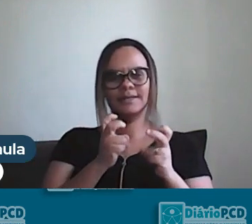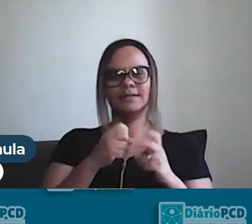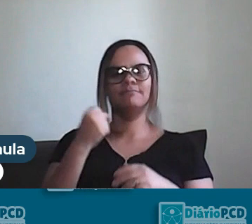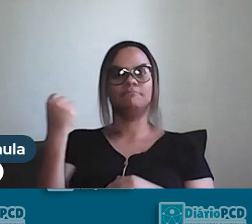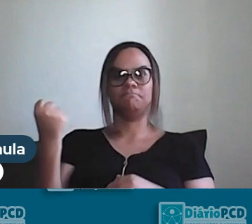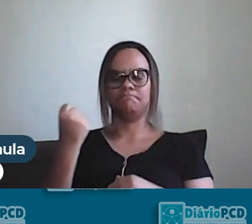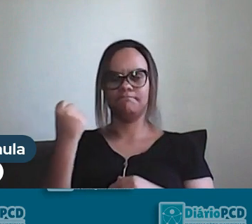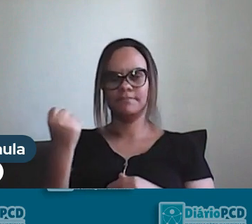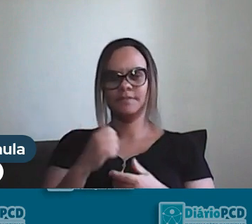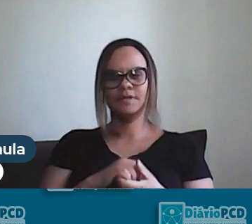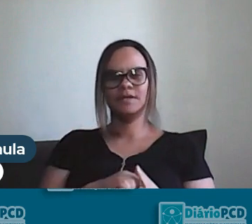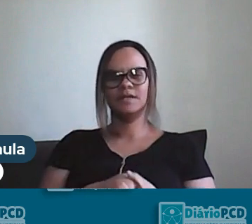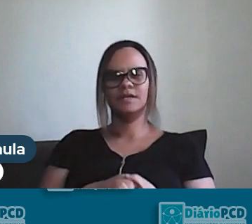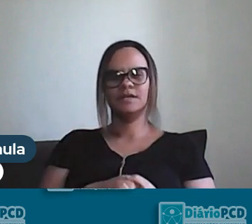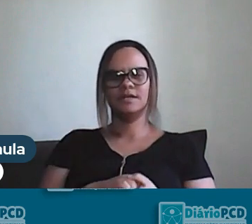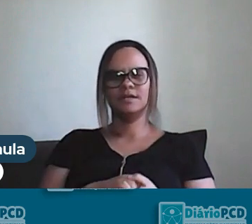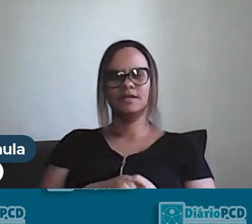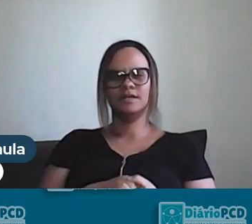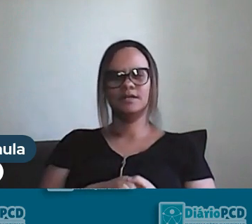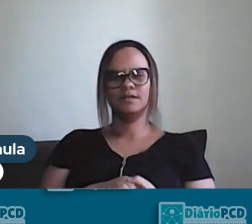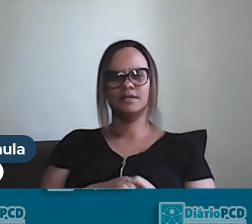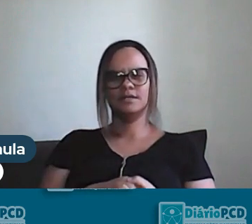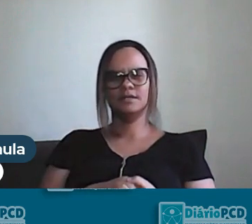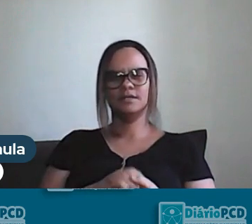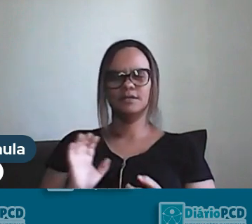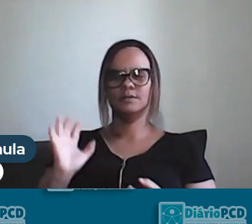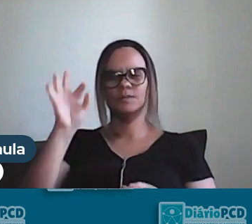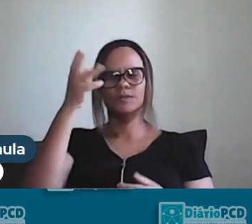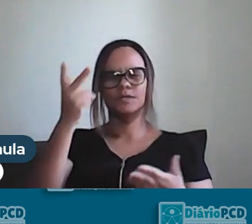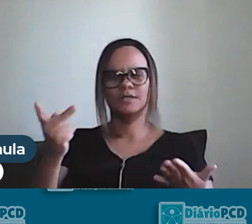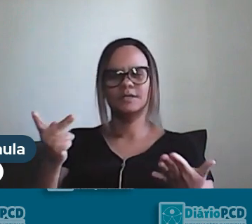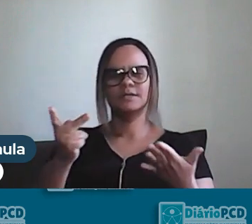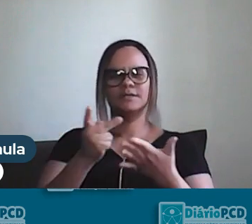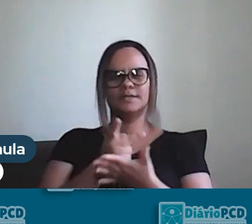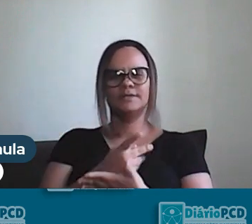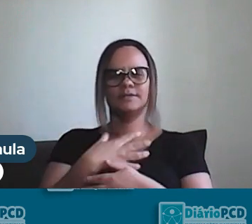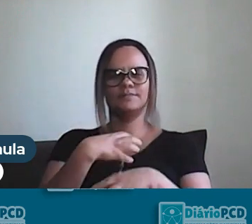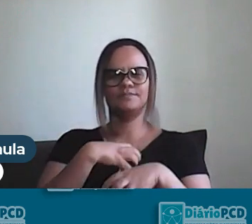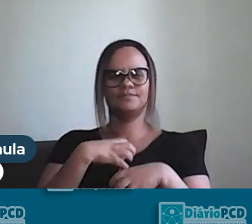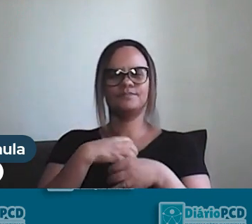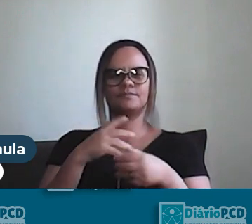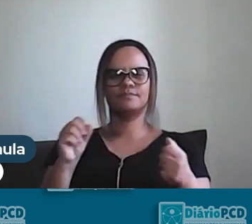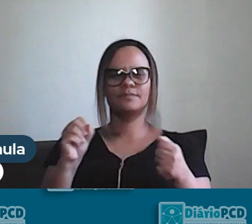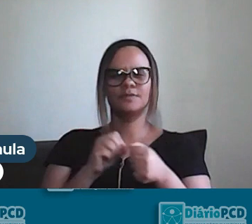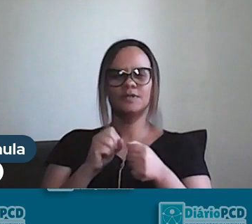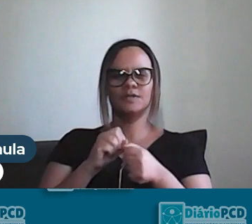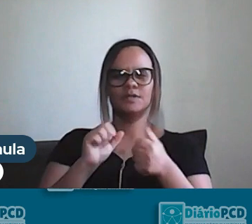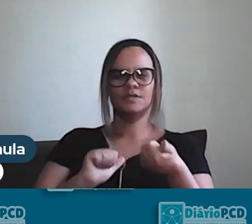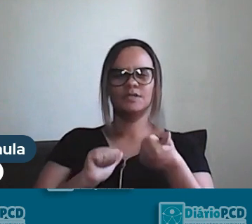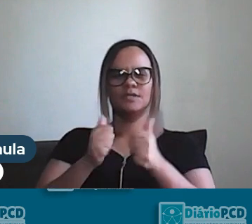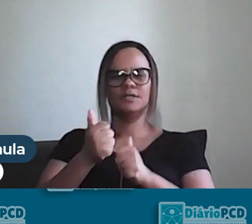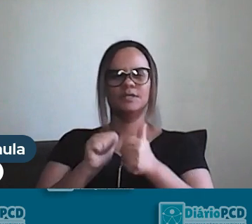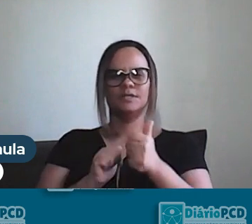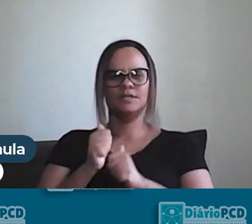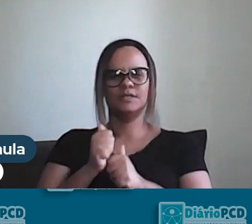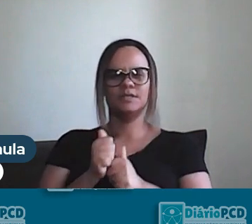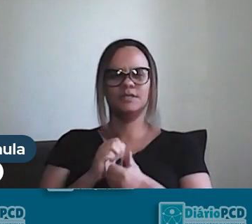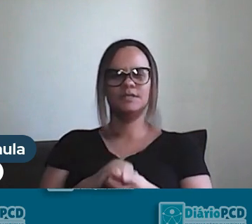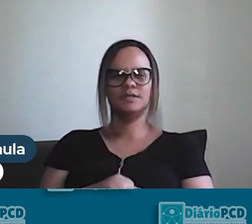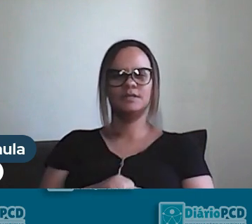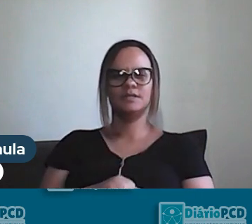gravidade que acontece da maneira de se fazer uma avaliação sem